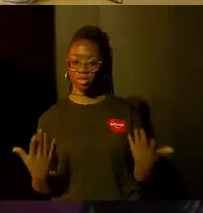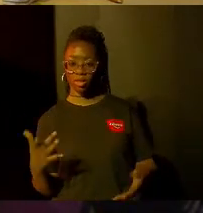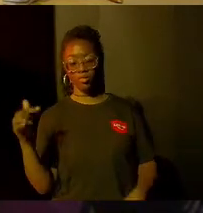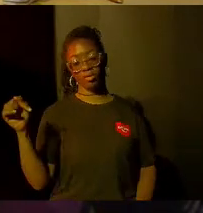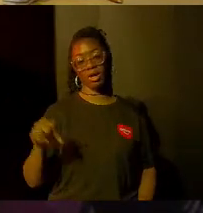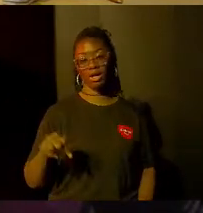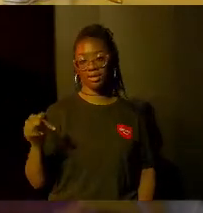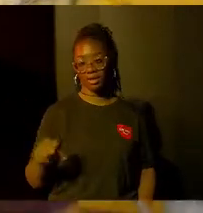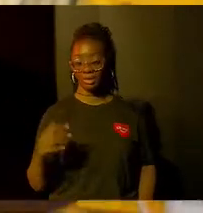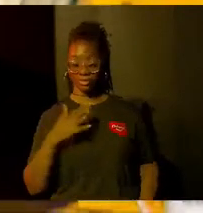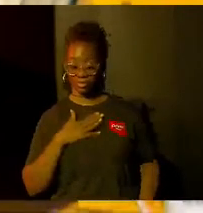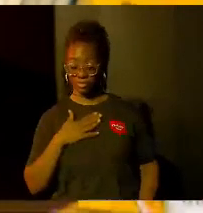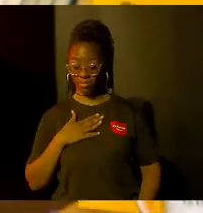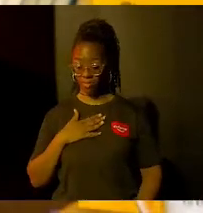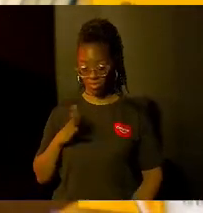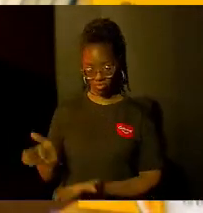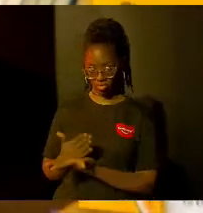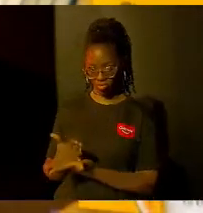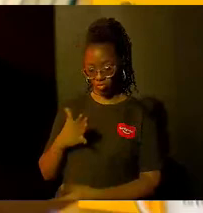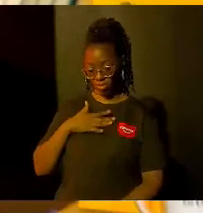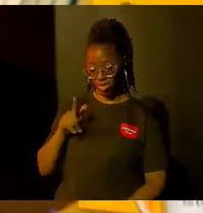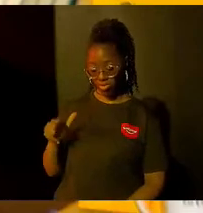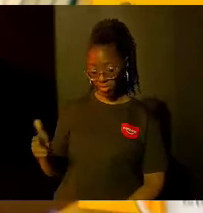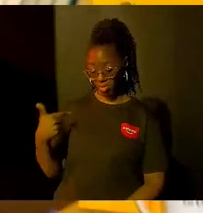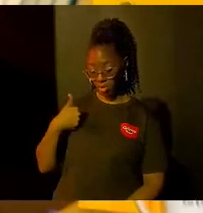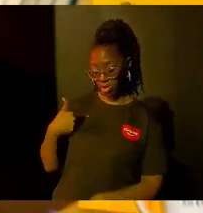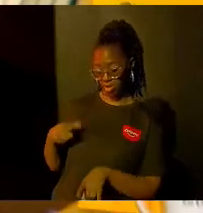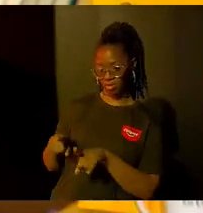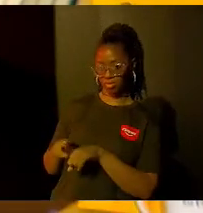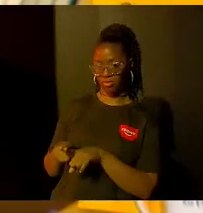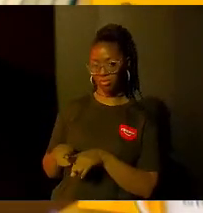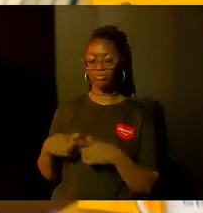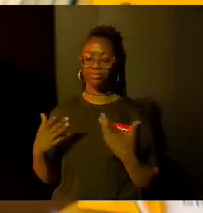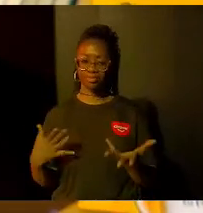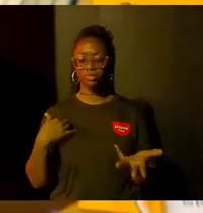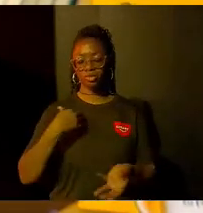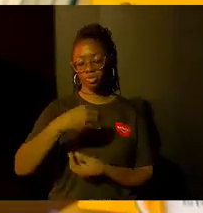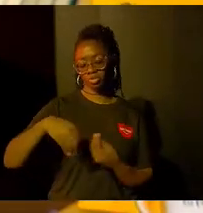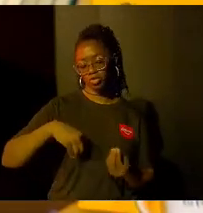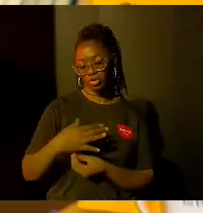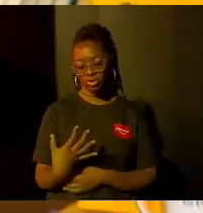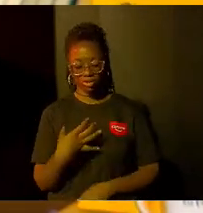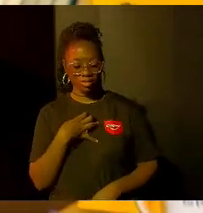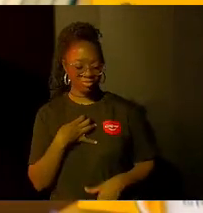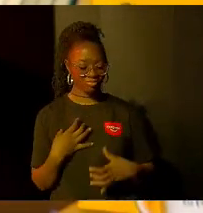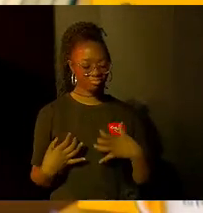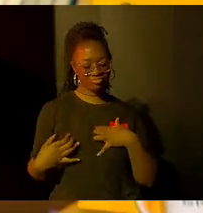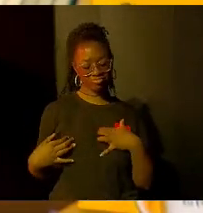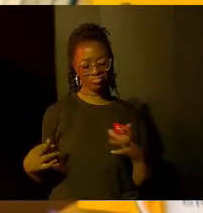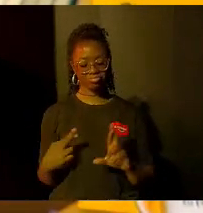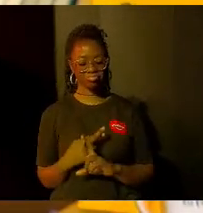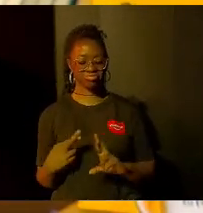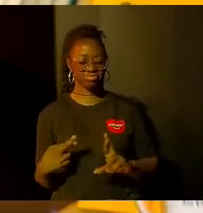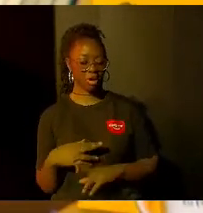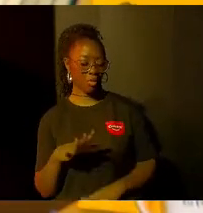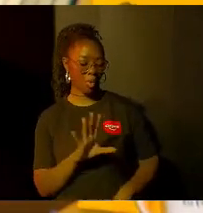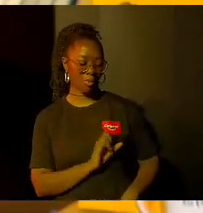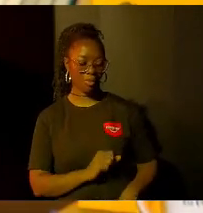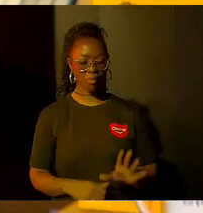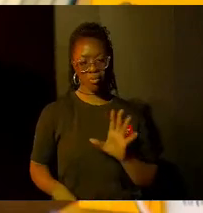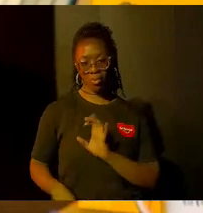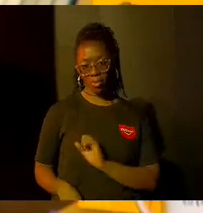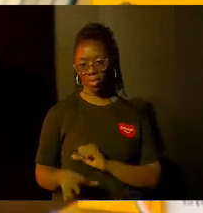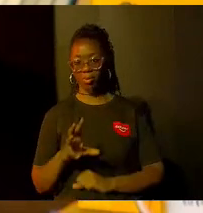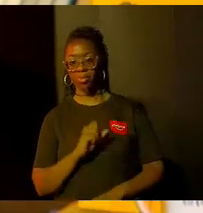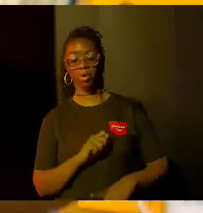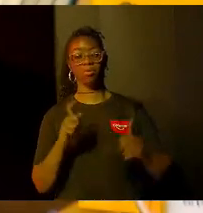no meu irmão eu mesmo eu misturo propositalmente os nossos afetos os Nossos amores a